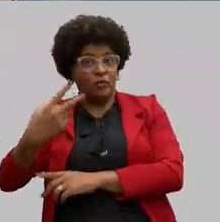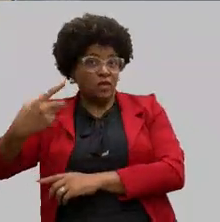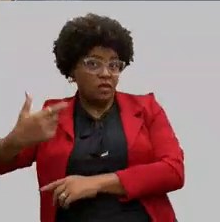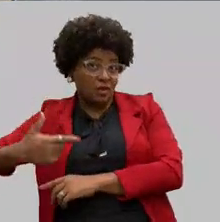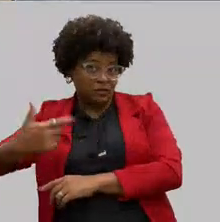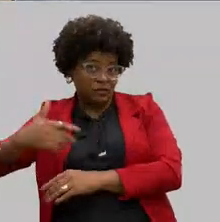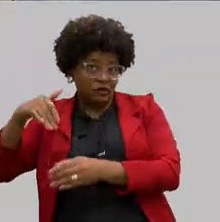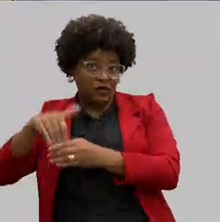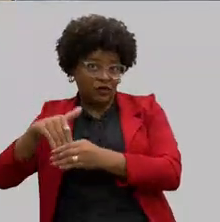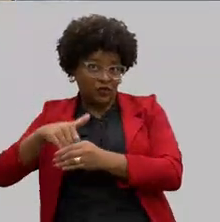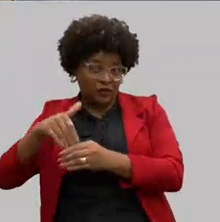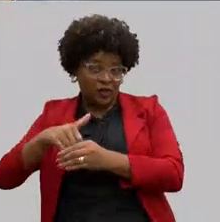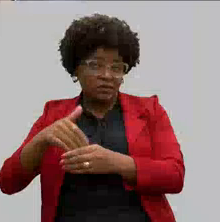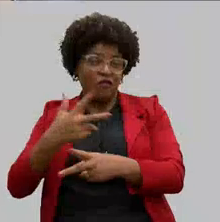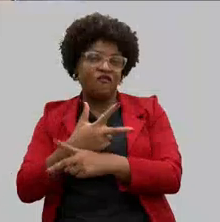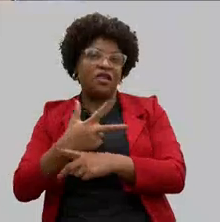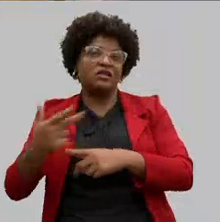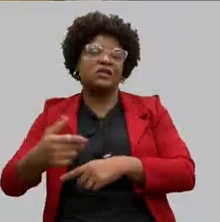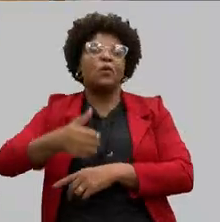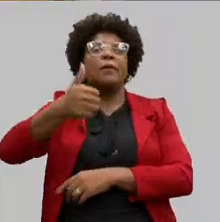turno Esse é o parecer